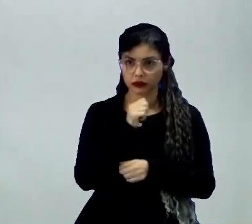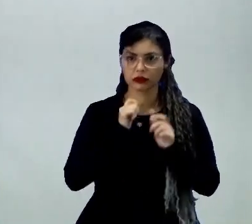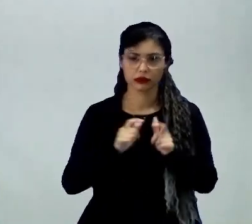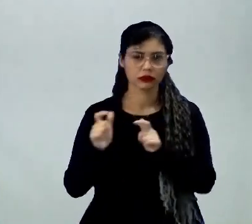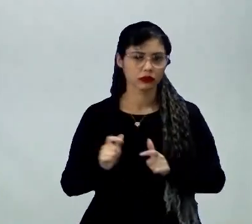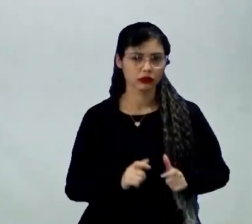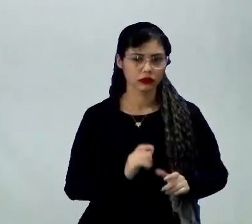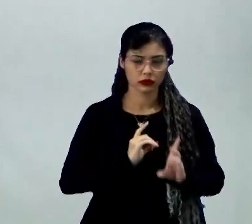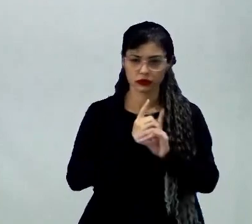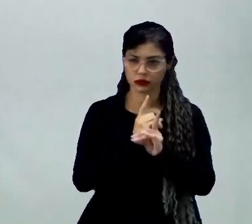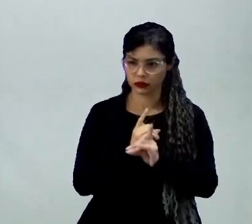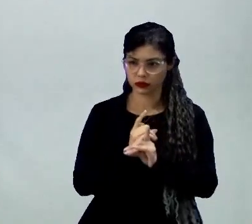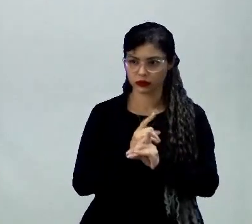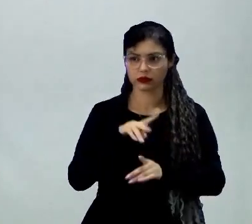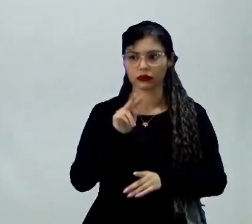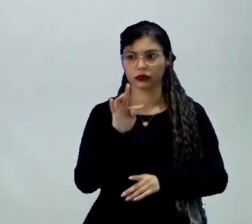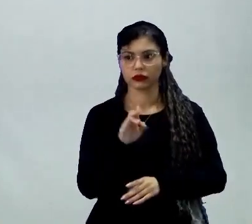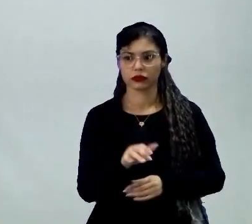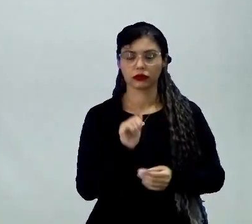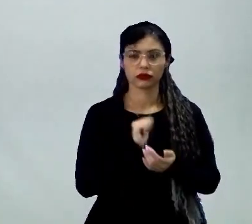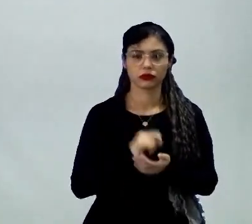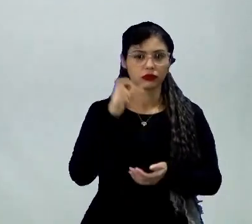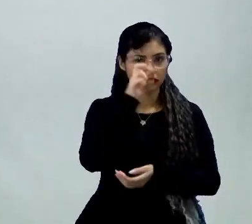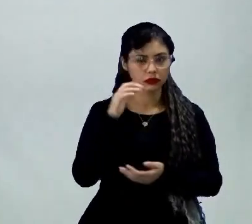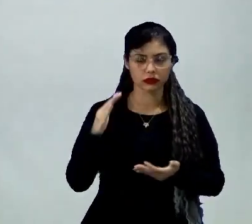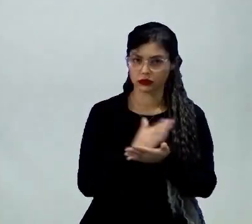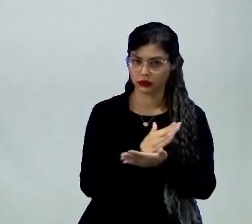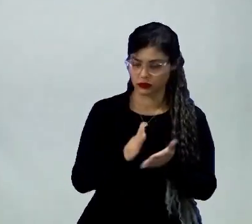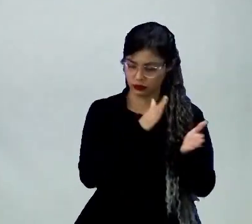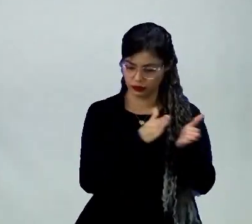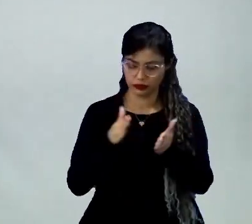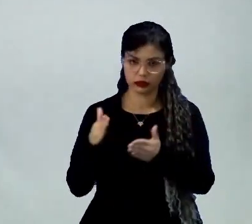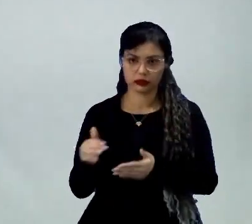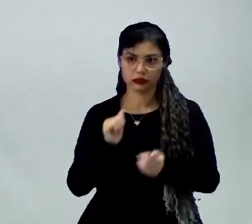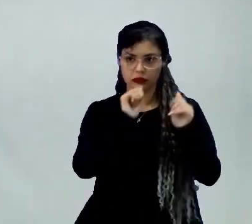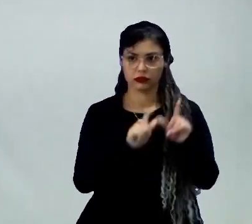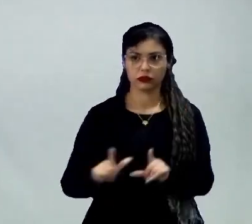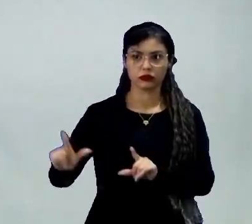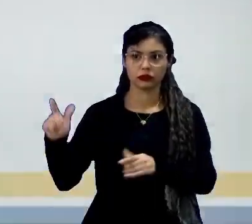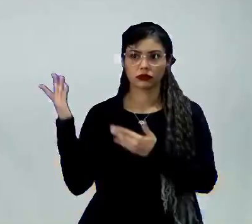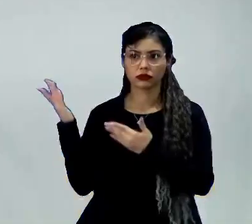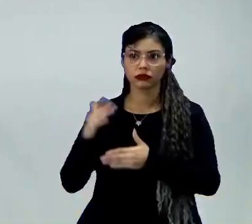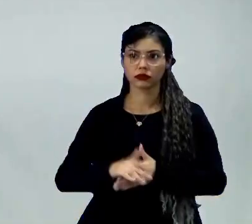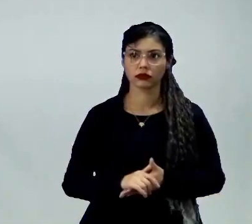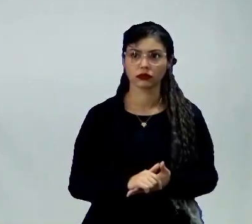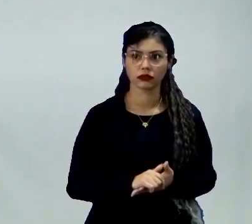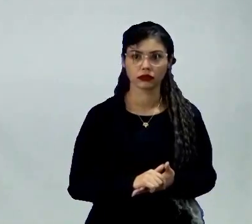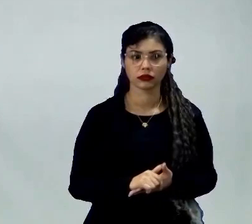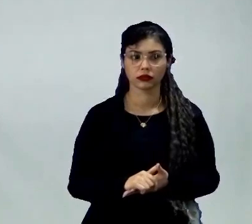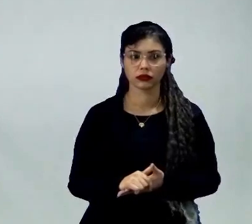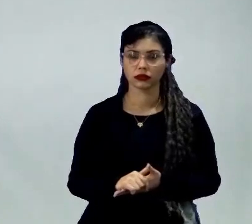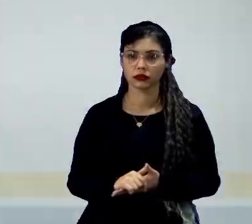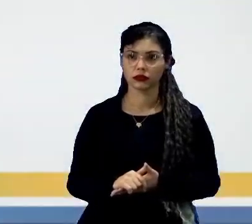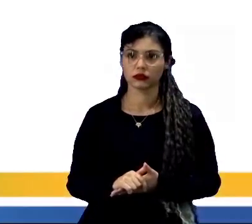pode localizar esse tipo de verbete e analisar algumas partes dele. Acompanha comigo aí na telinha.